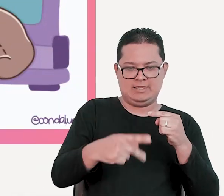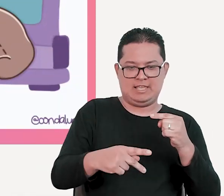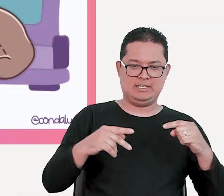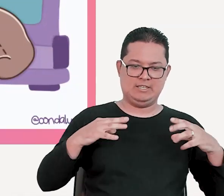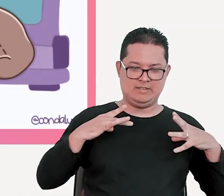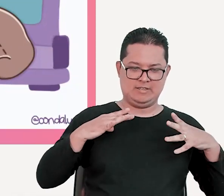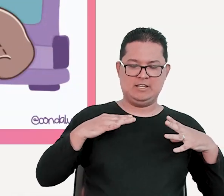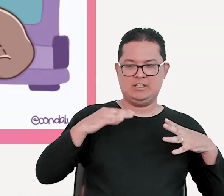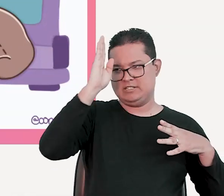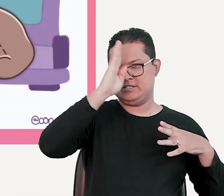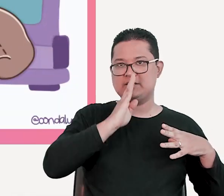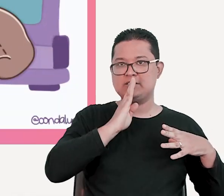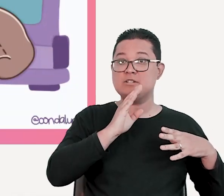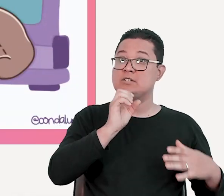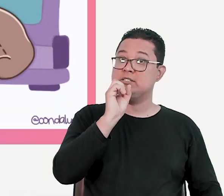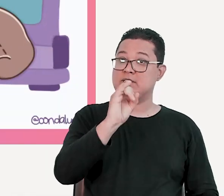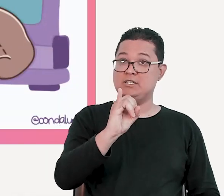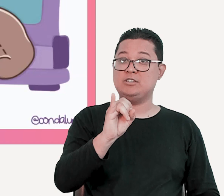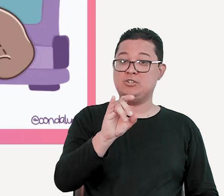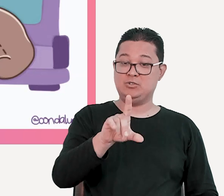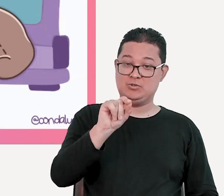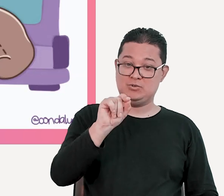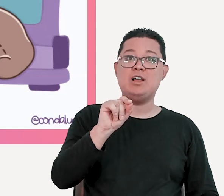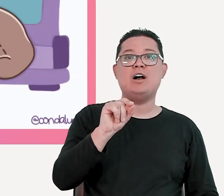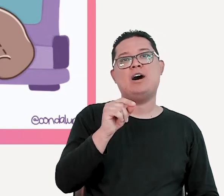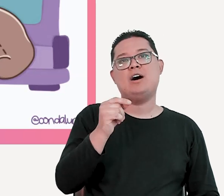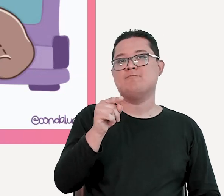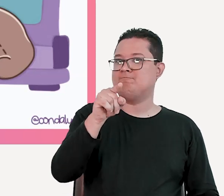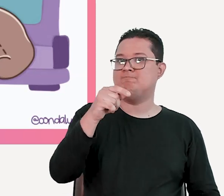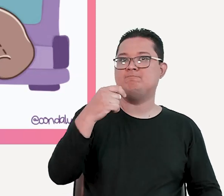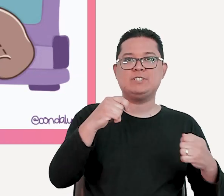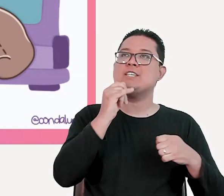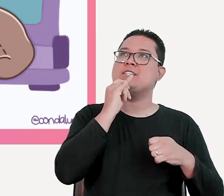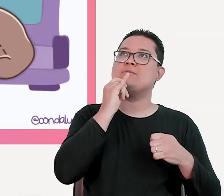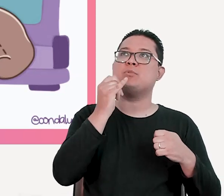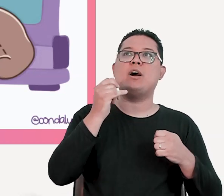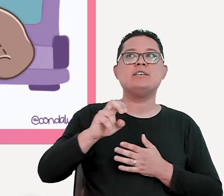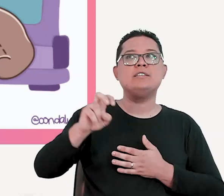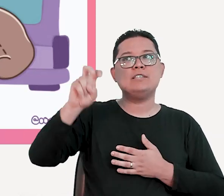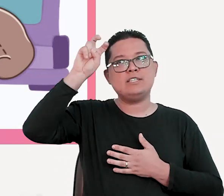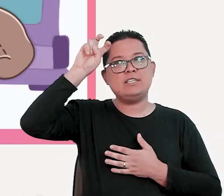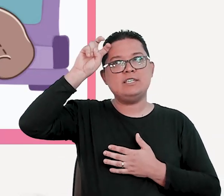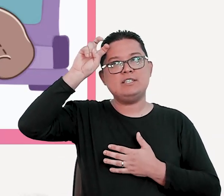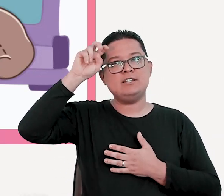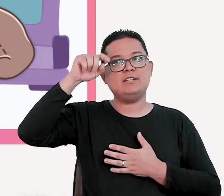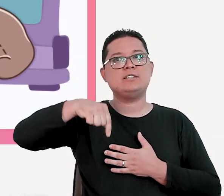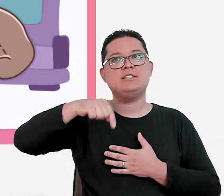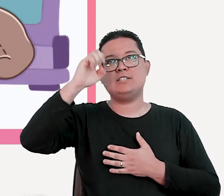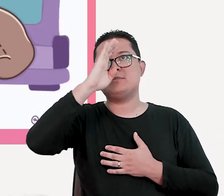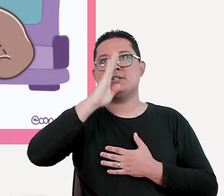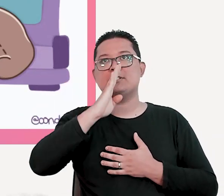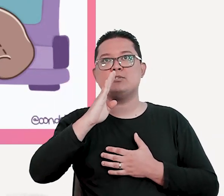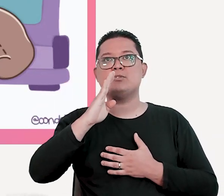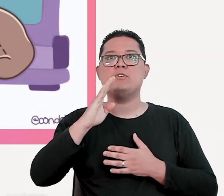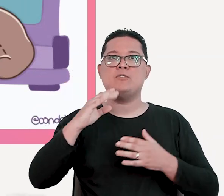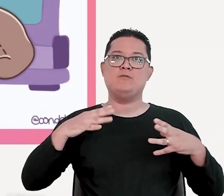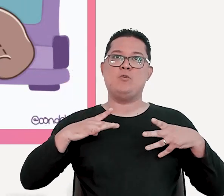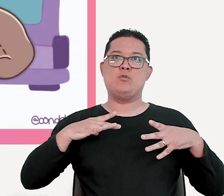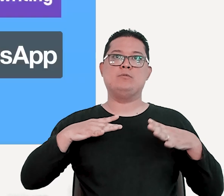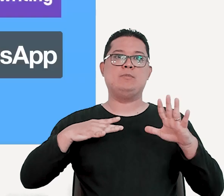ou na sexta, tá bom? Não tem isso de emendar feriado. Então, é uma coisa que você tem que se adaptar nessa aí também,